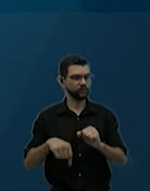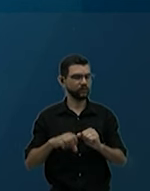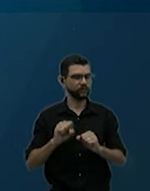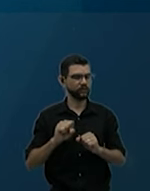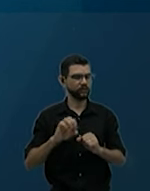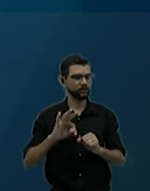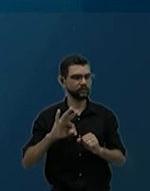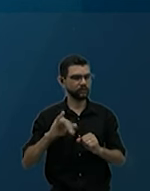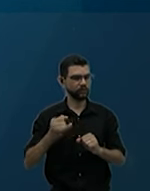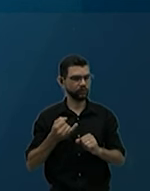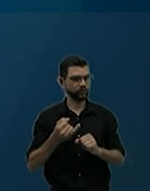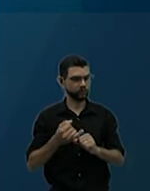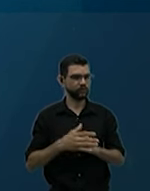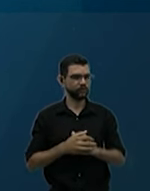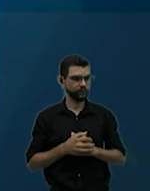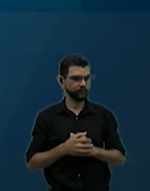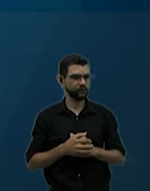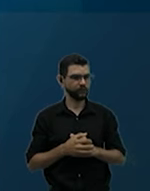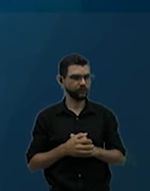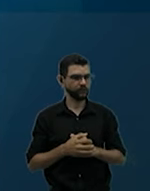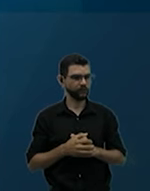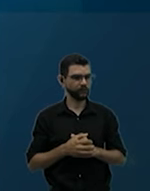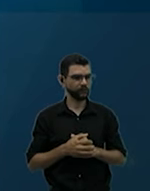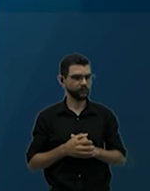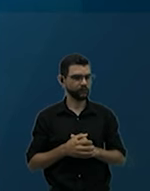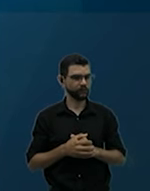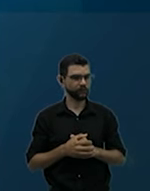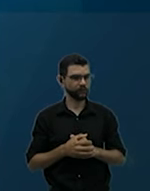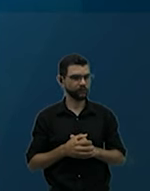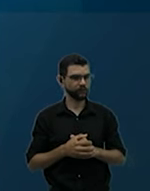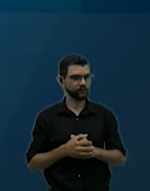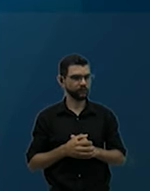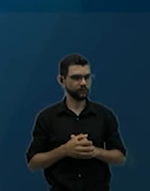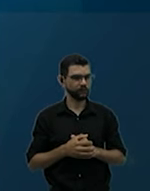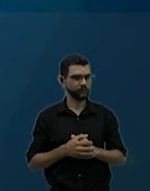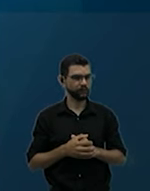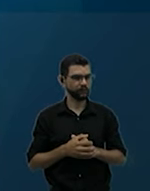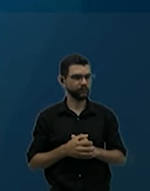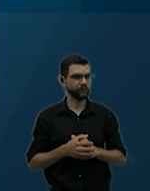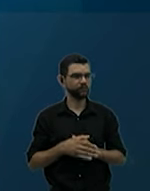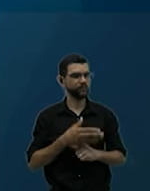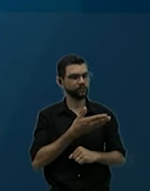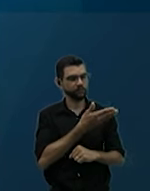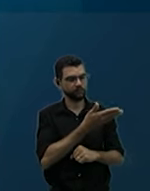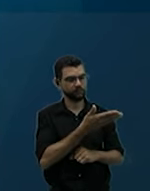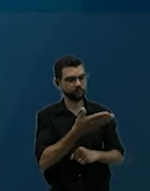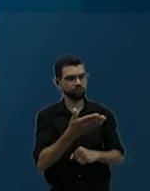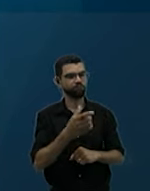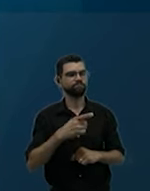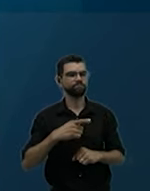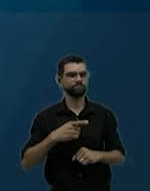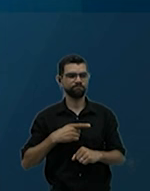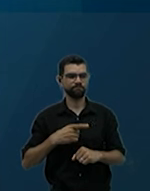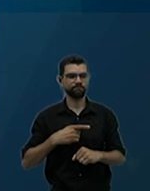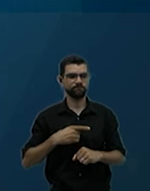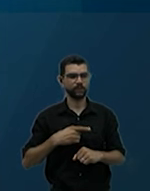Vossas Excelências, e sem exceção, têm entendimento